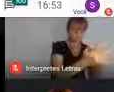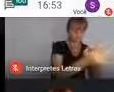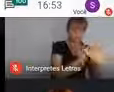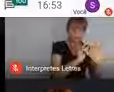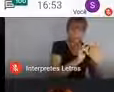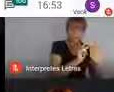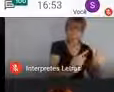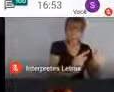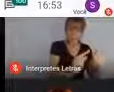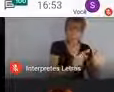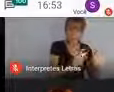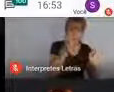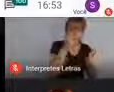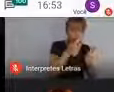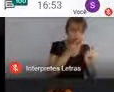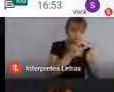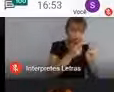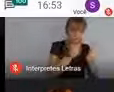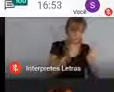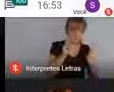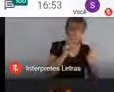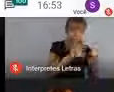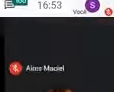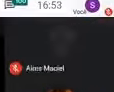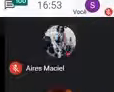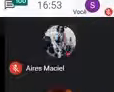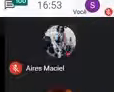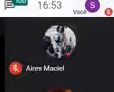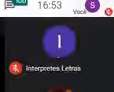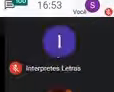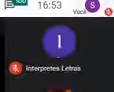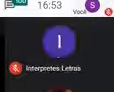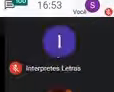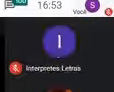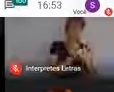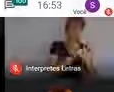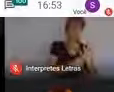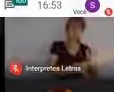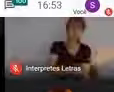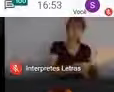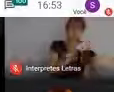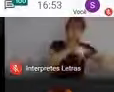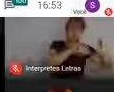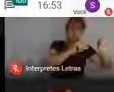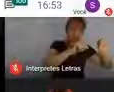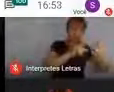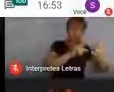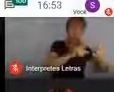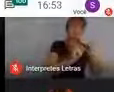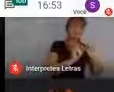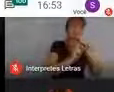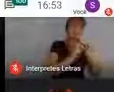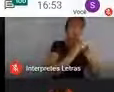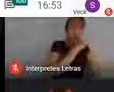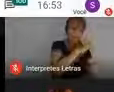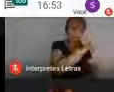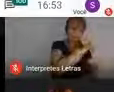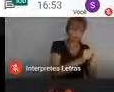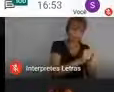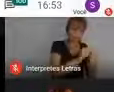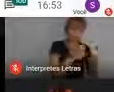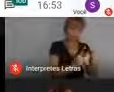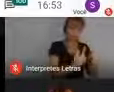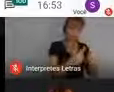cores diferentes. Né? Vamos entender, então, que isso representa a variação geográfica. O falar é